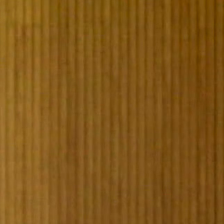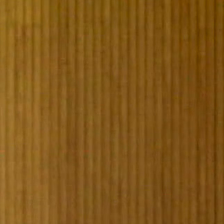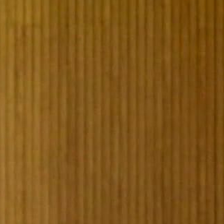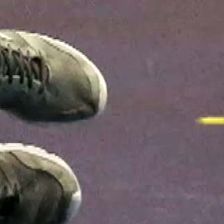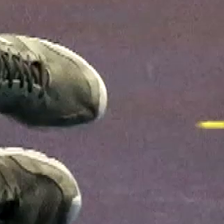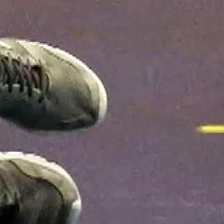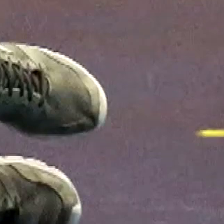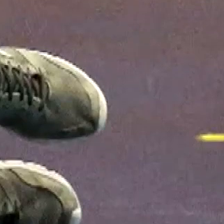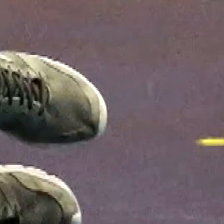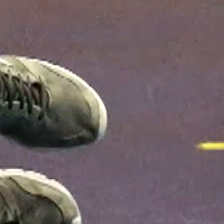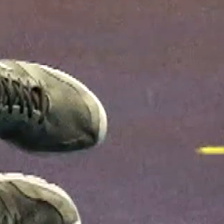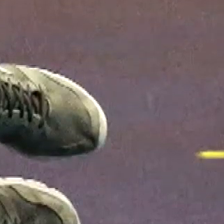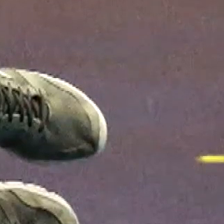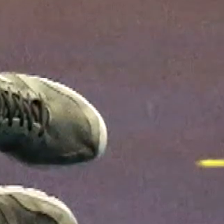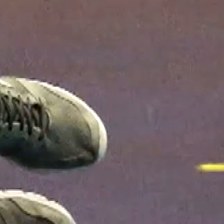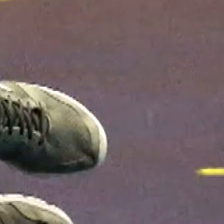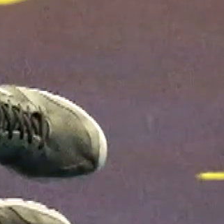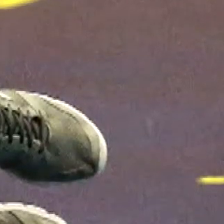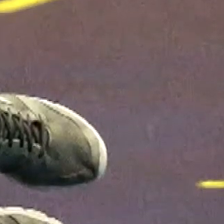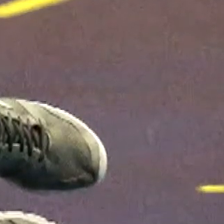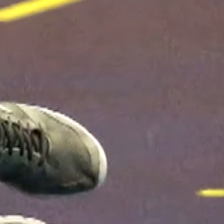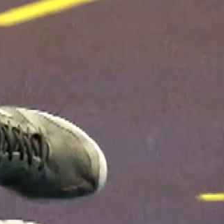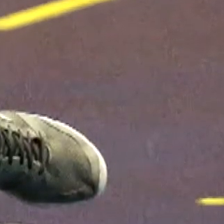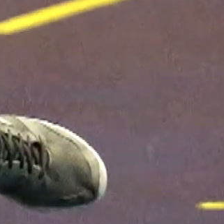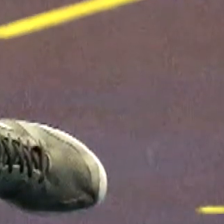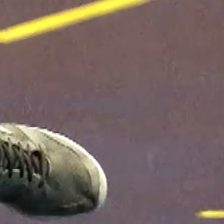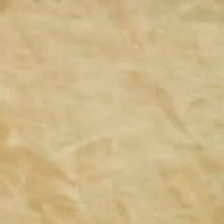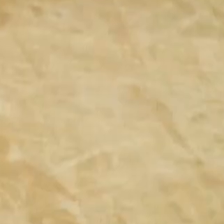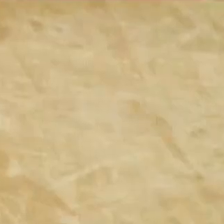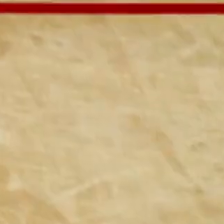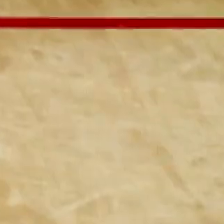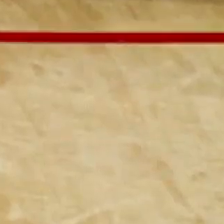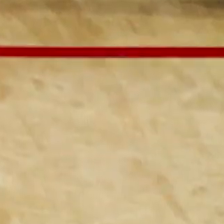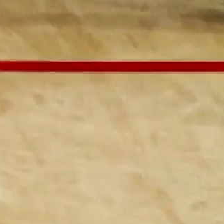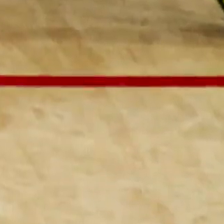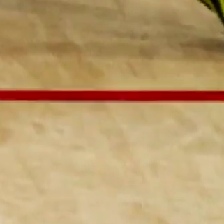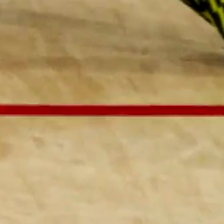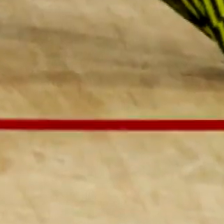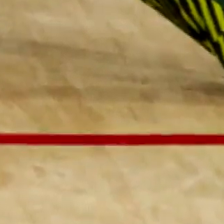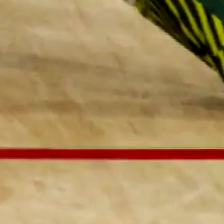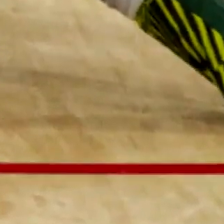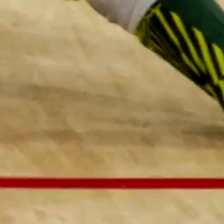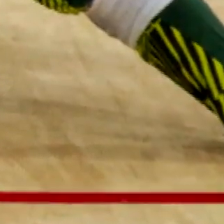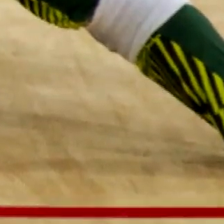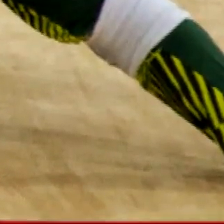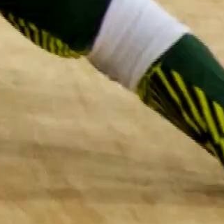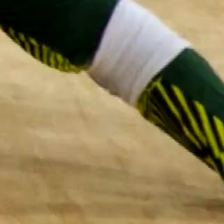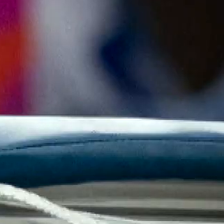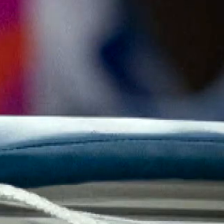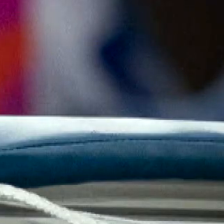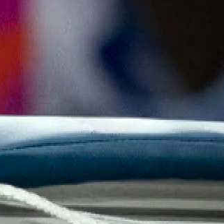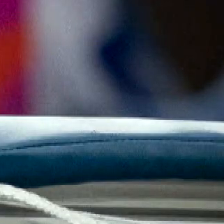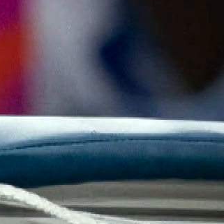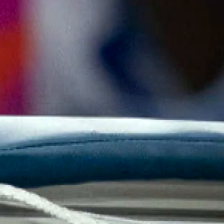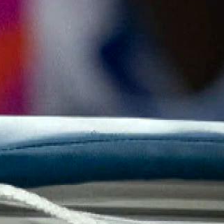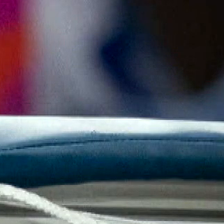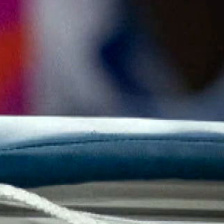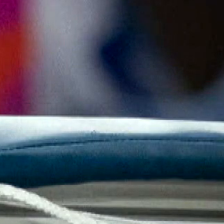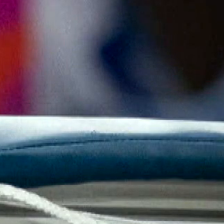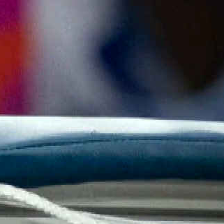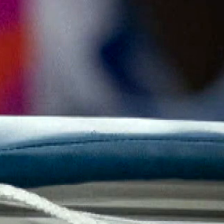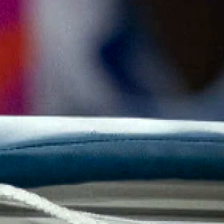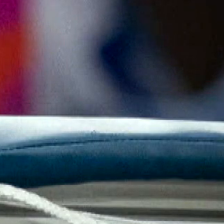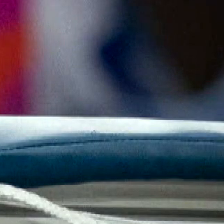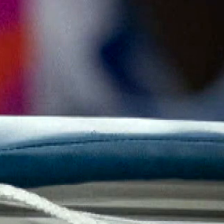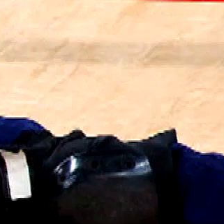pessoas com deficiência, mais especificamente para os deficientes visuais. Fotos. Quadra. No chão, 2 jogadores de goalball. Outra, com a mão esquerda